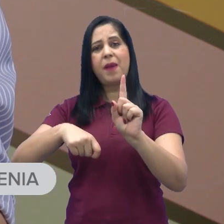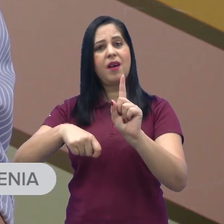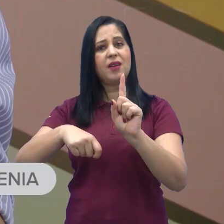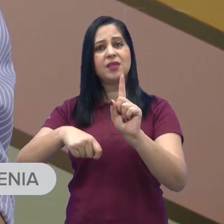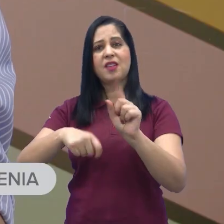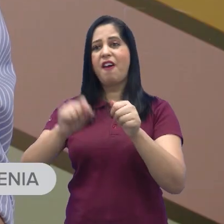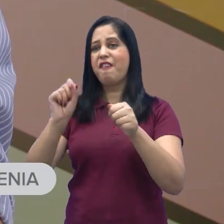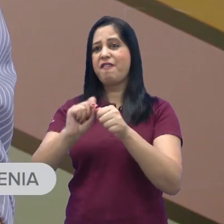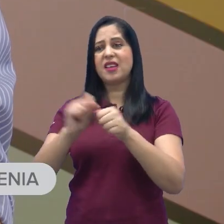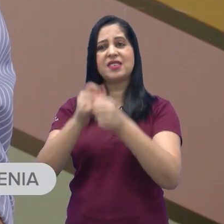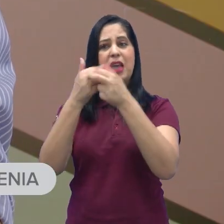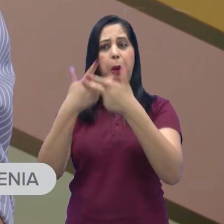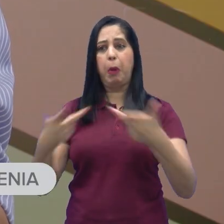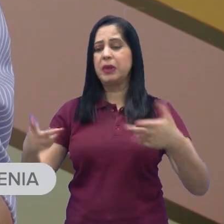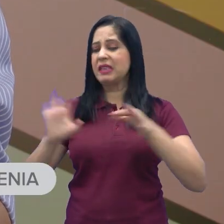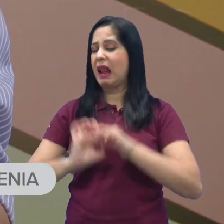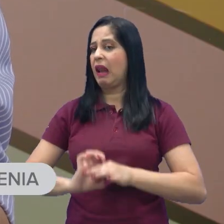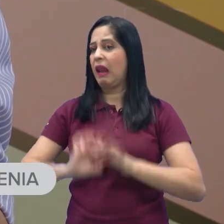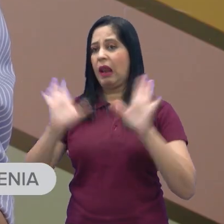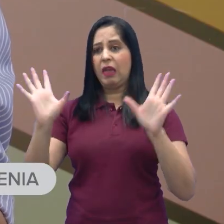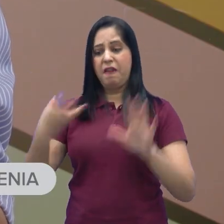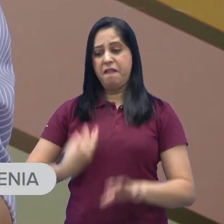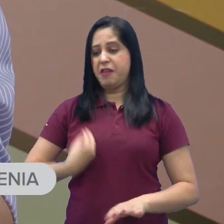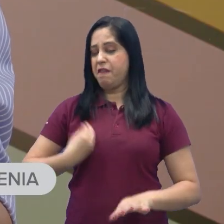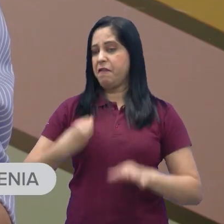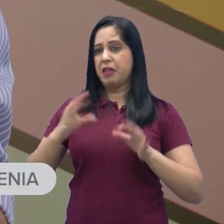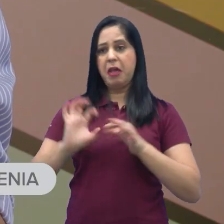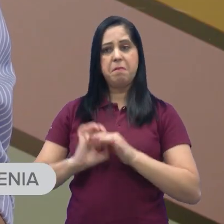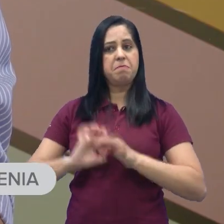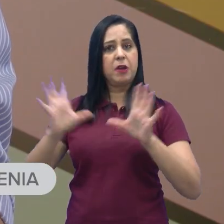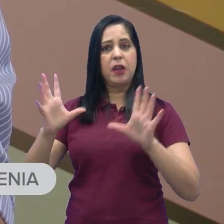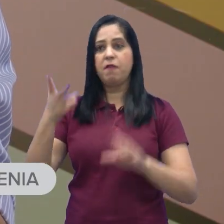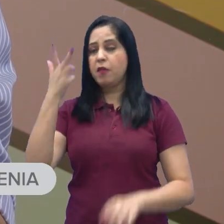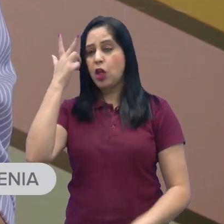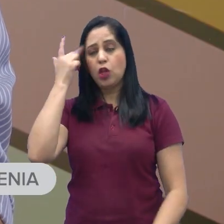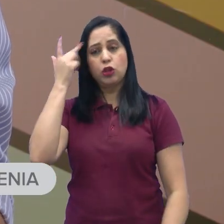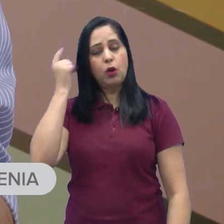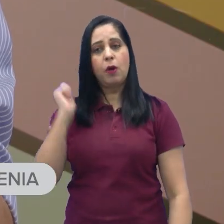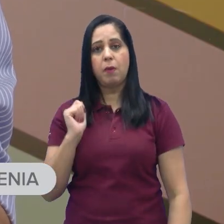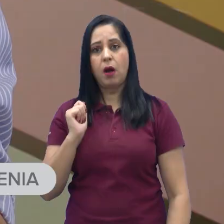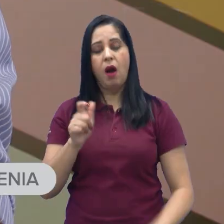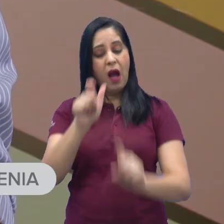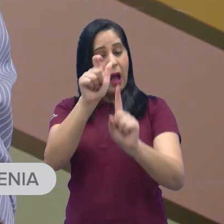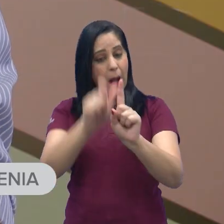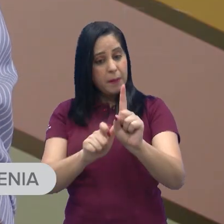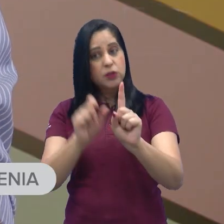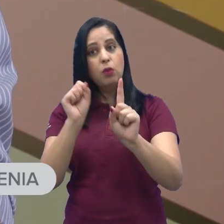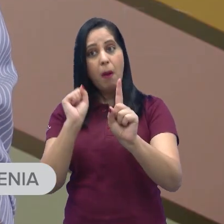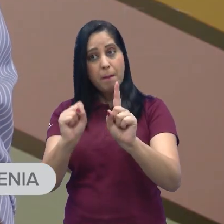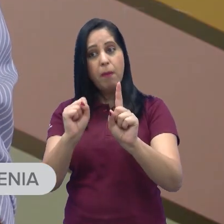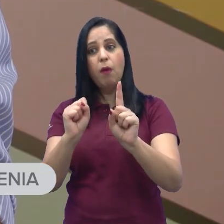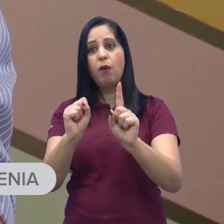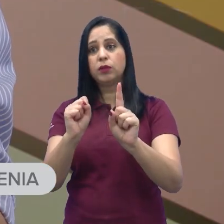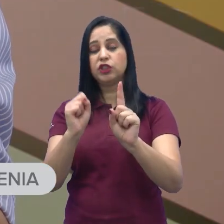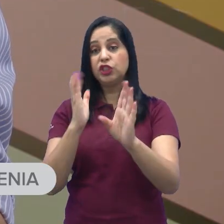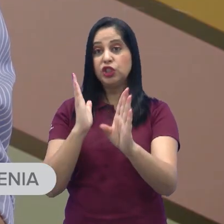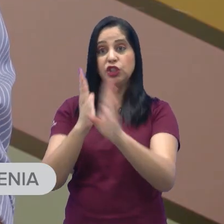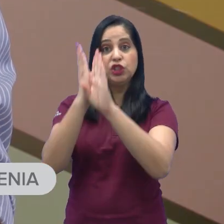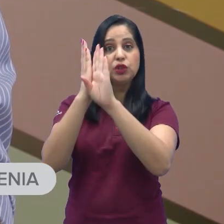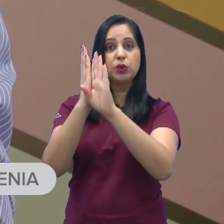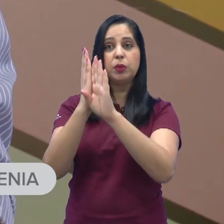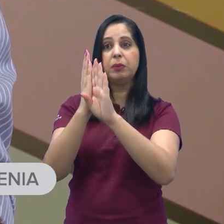tem vontade. Ela vai poder descobrir aptidões que talvez ela ainda não conhecesse. Ela